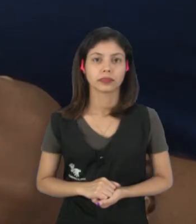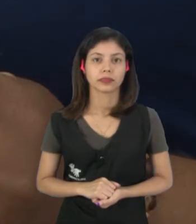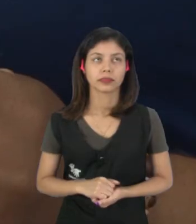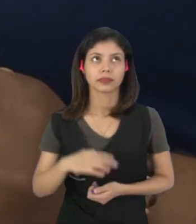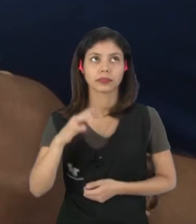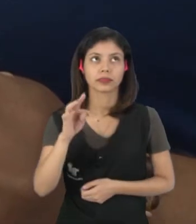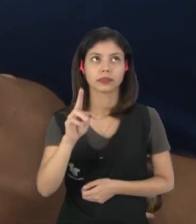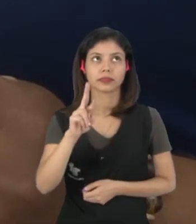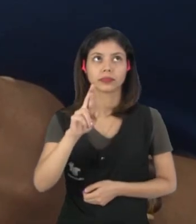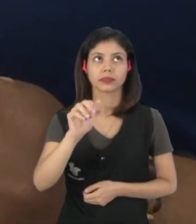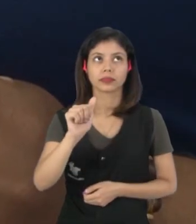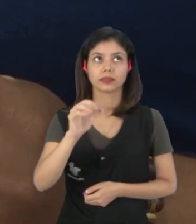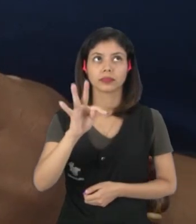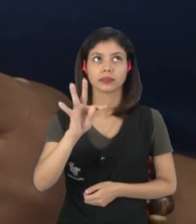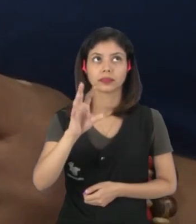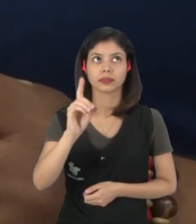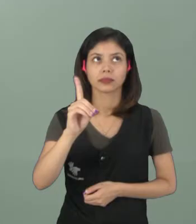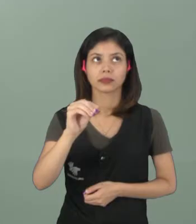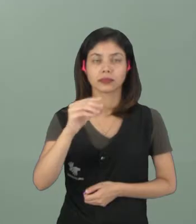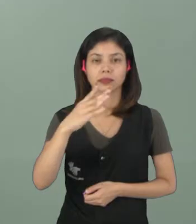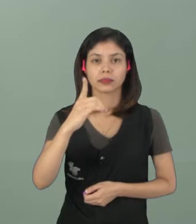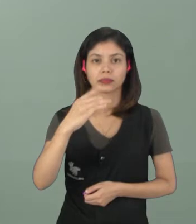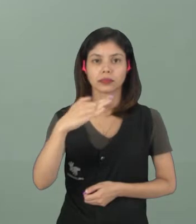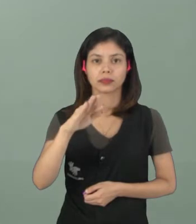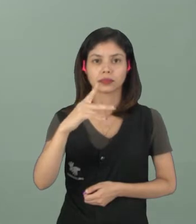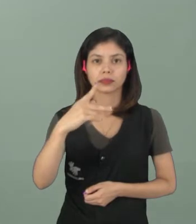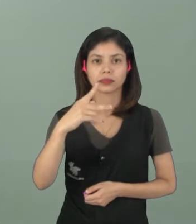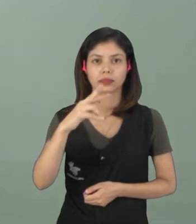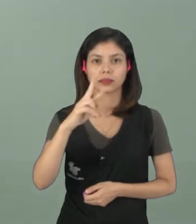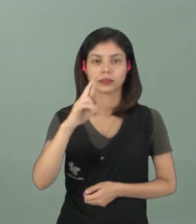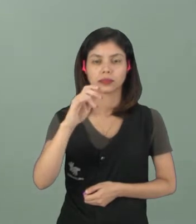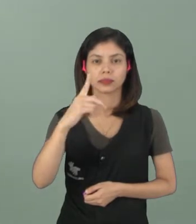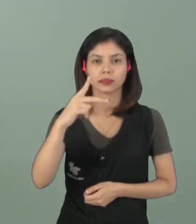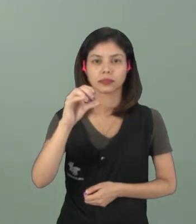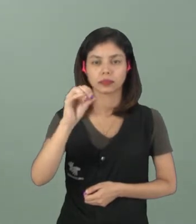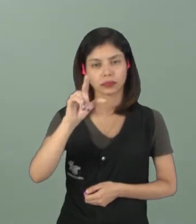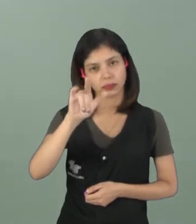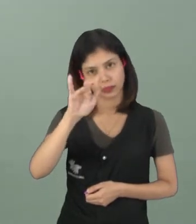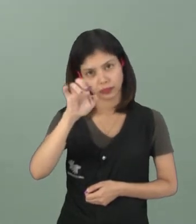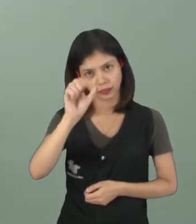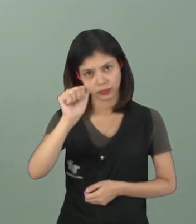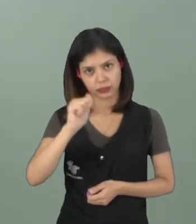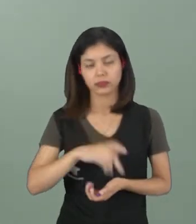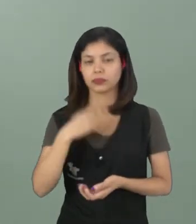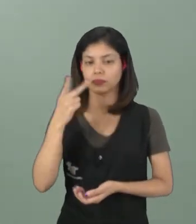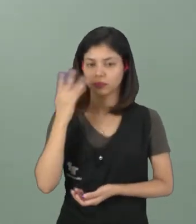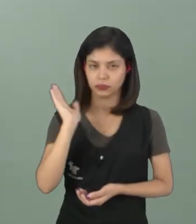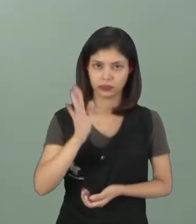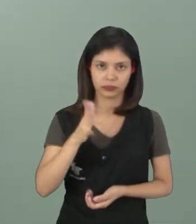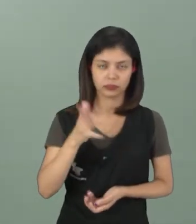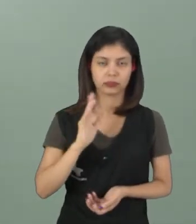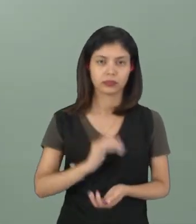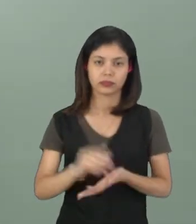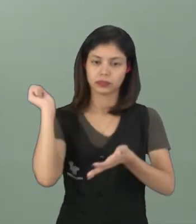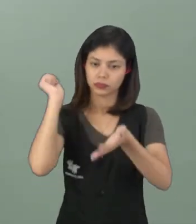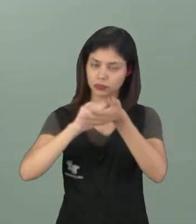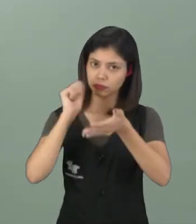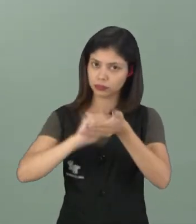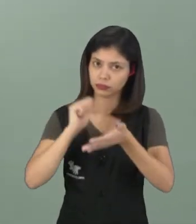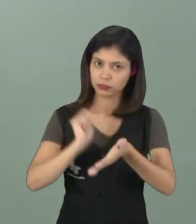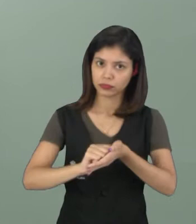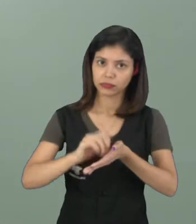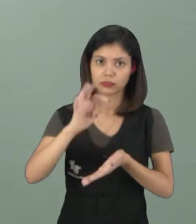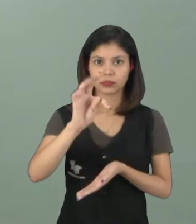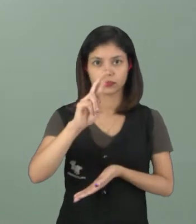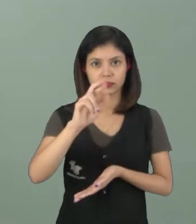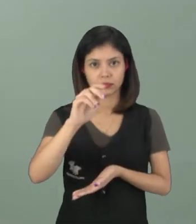Tratado de Petrópolis eu falei para vocês a respeito deste dia né que foi assinado o Tratado